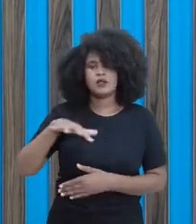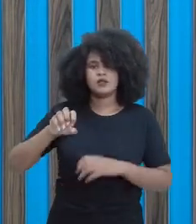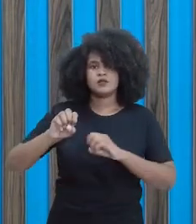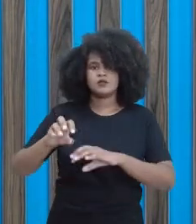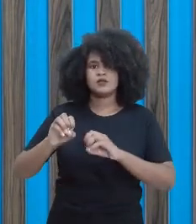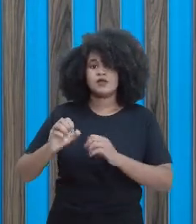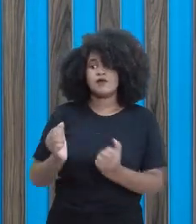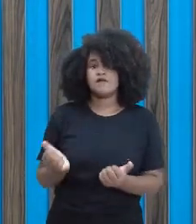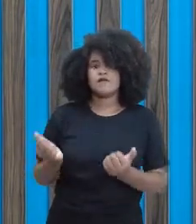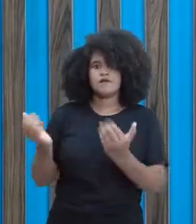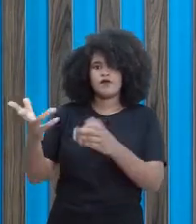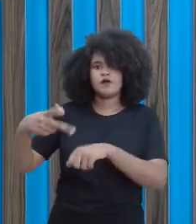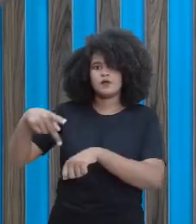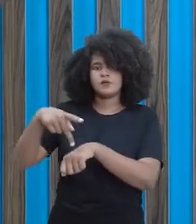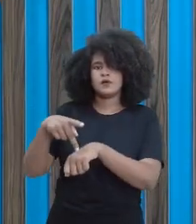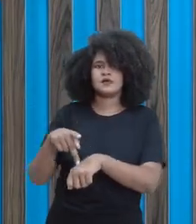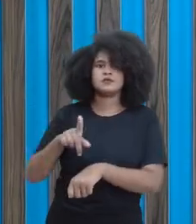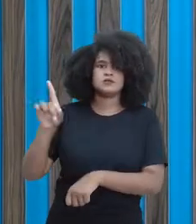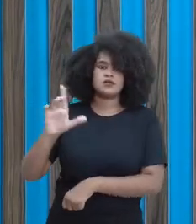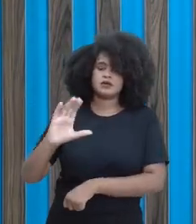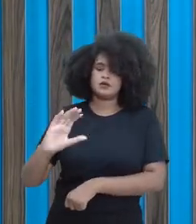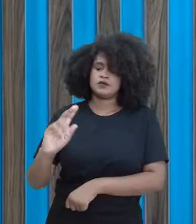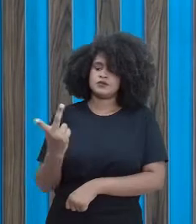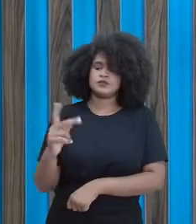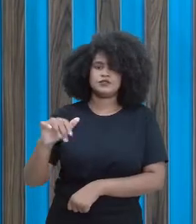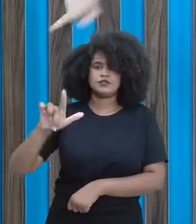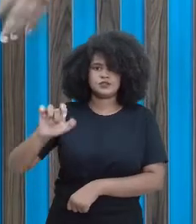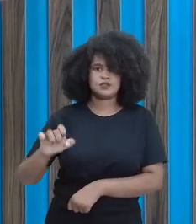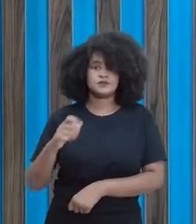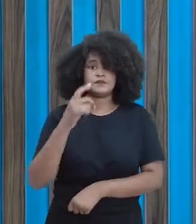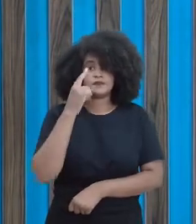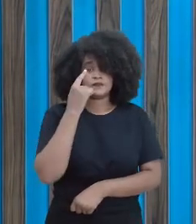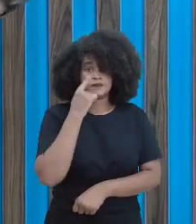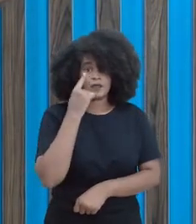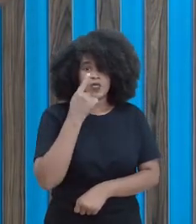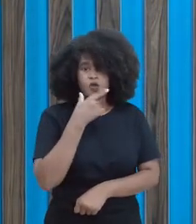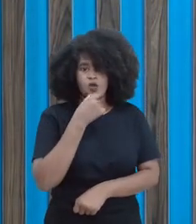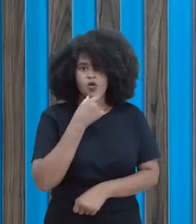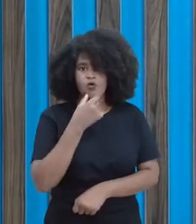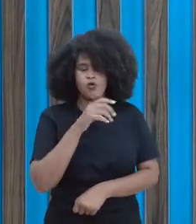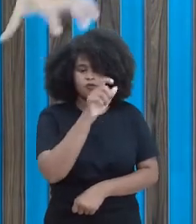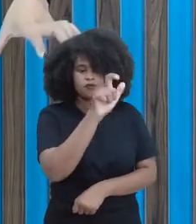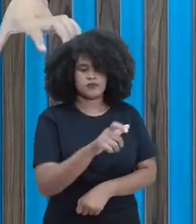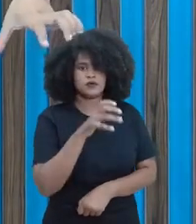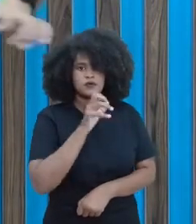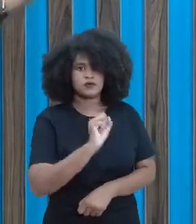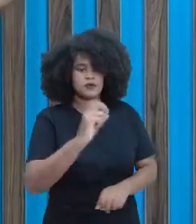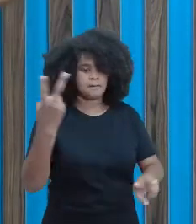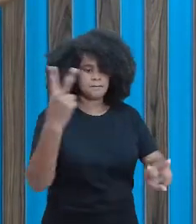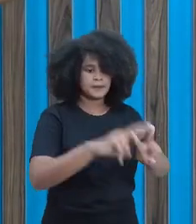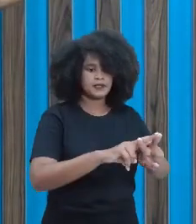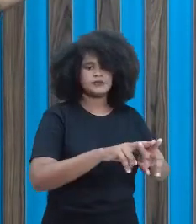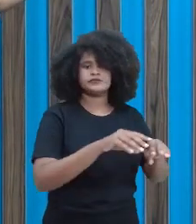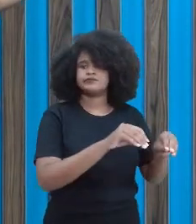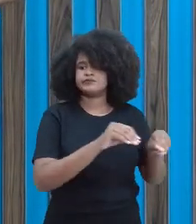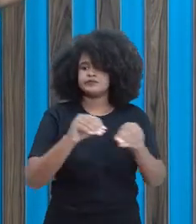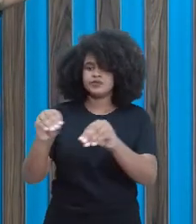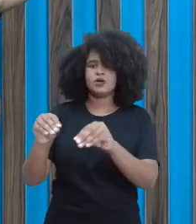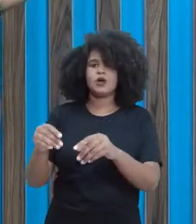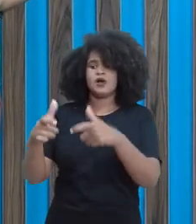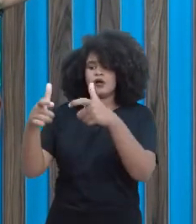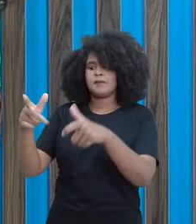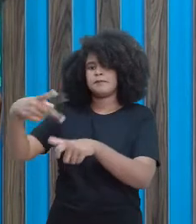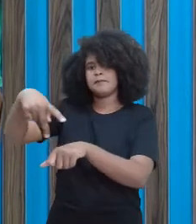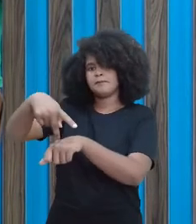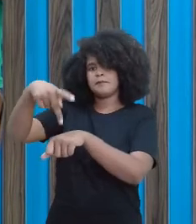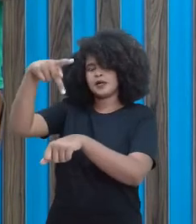no Chile. Então, como ele foi preso, ele foi exilado, morou em vários países, entre eles o Chile. Na experiência como educador no